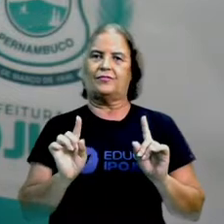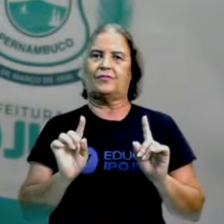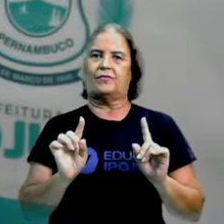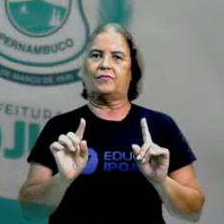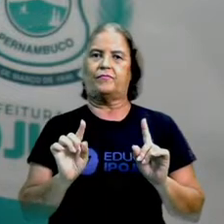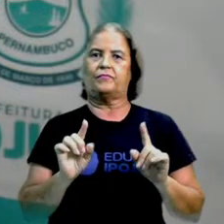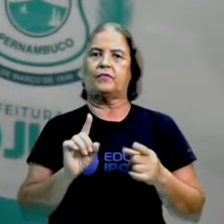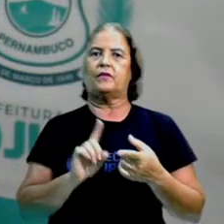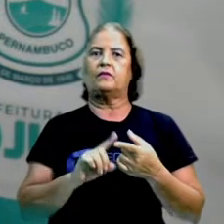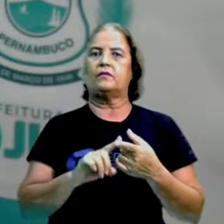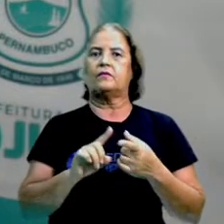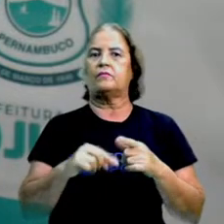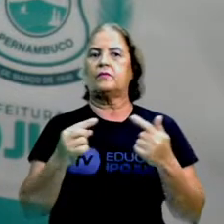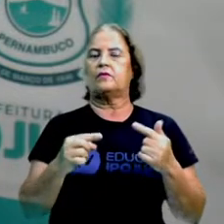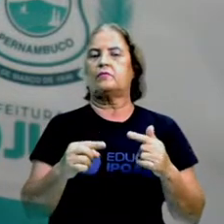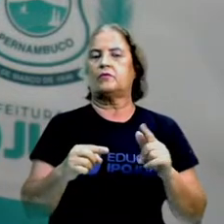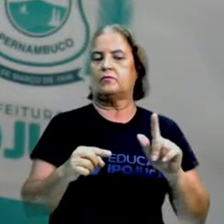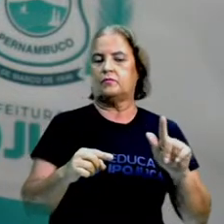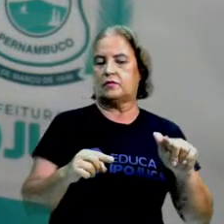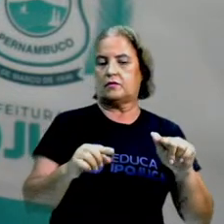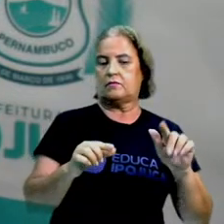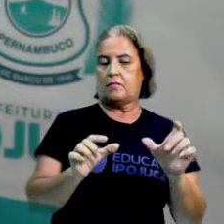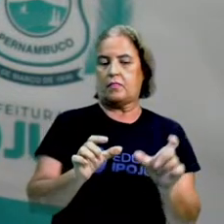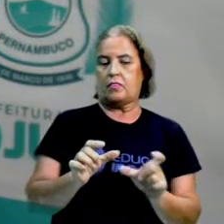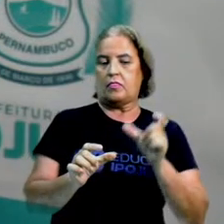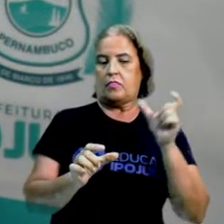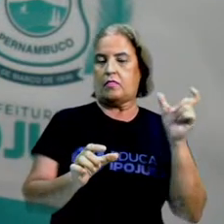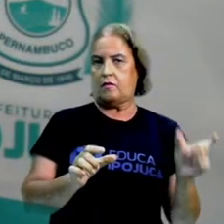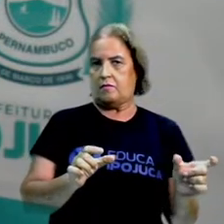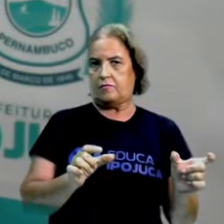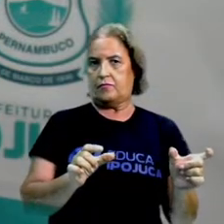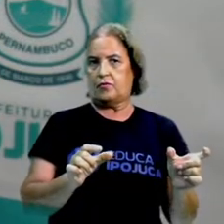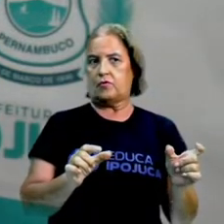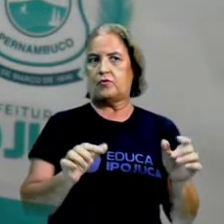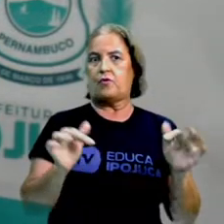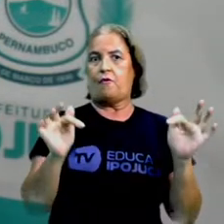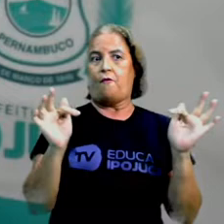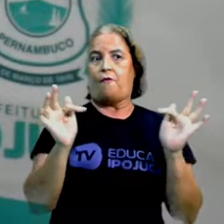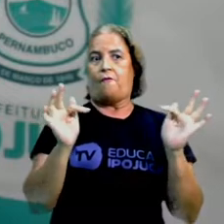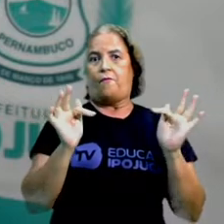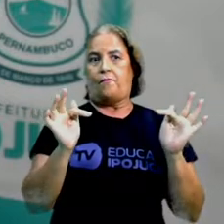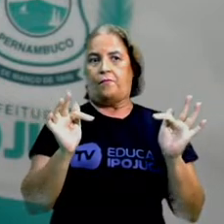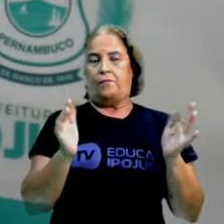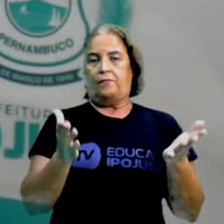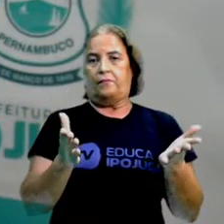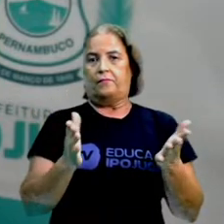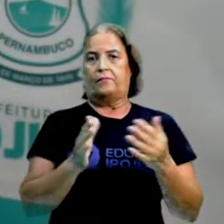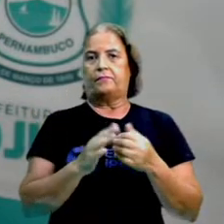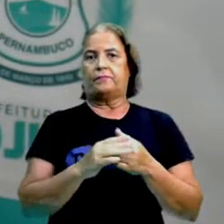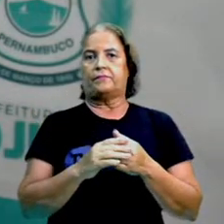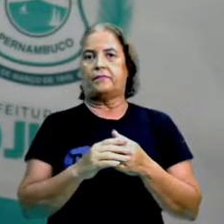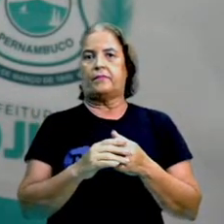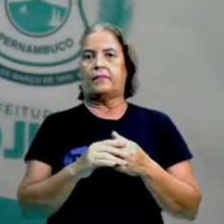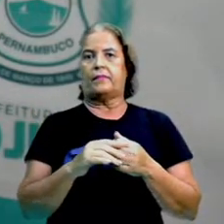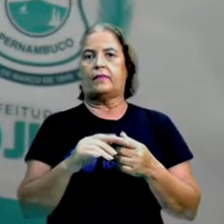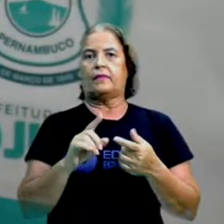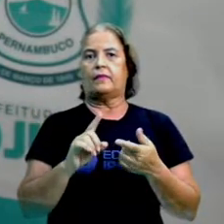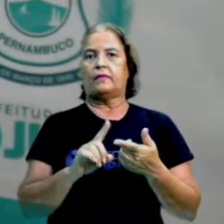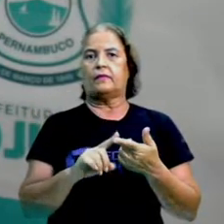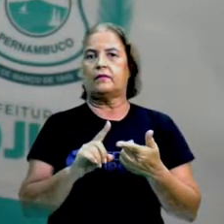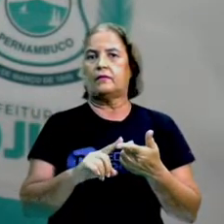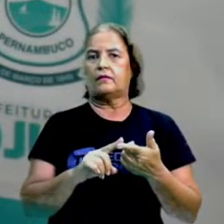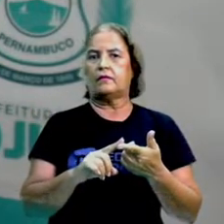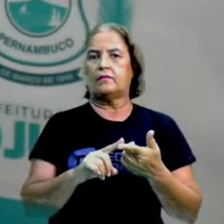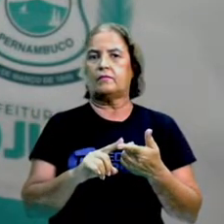um sufixo. Felizmente, temos outra palavra, e temos também a derivação que acontece